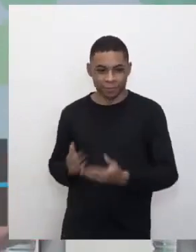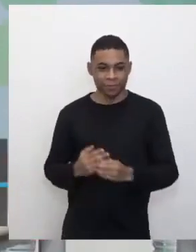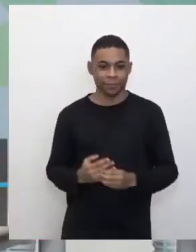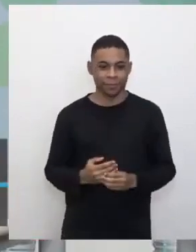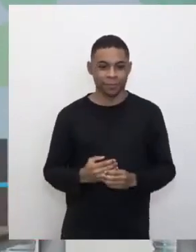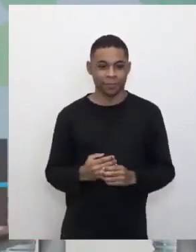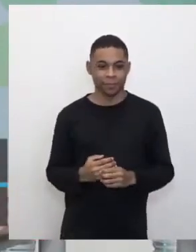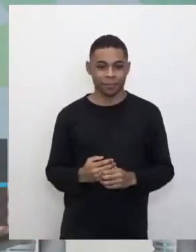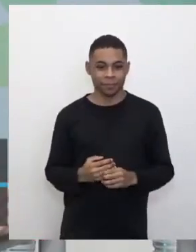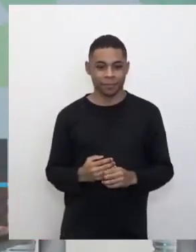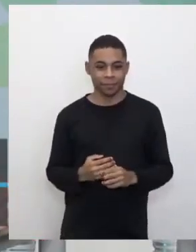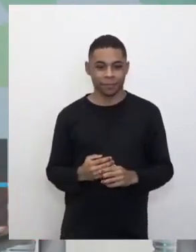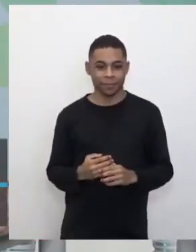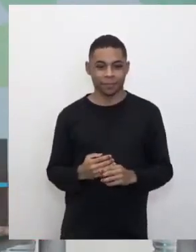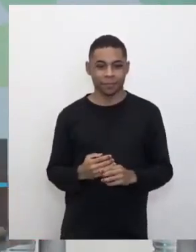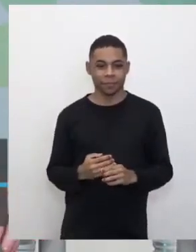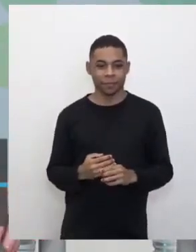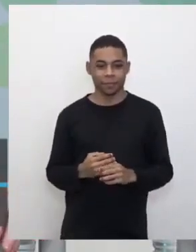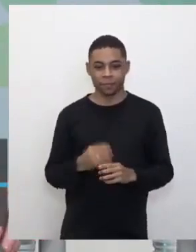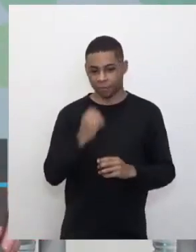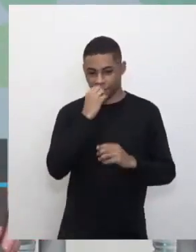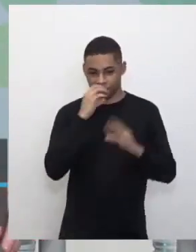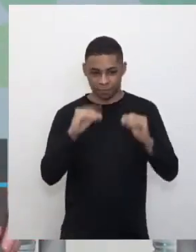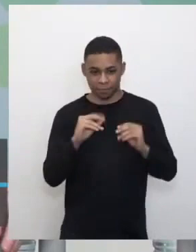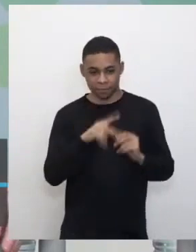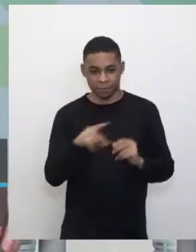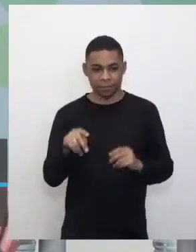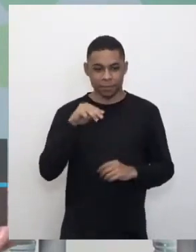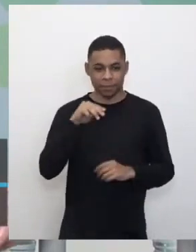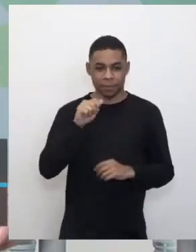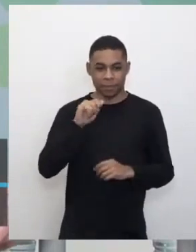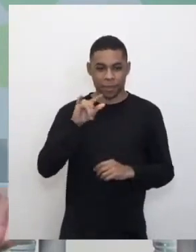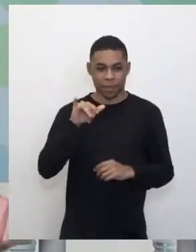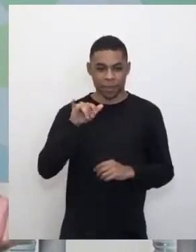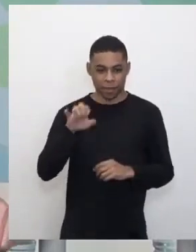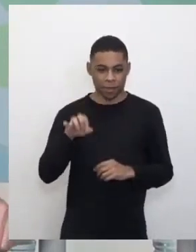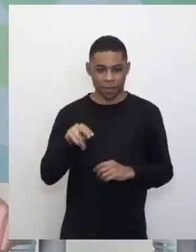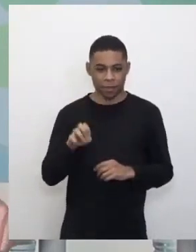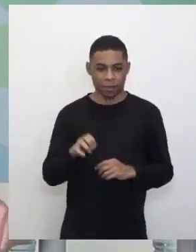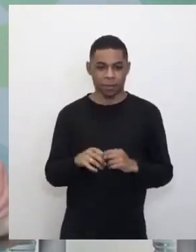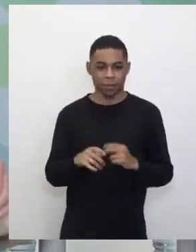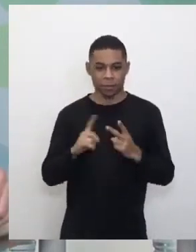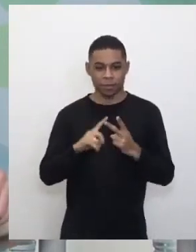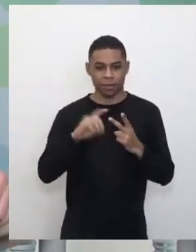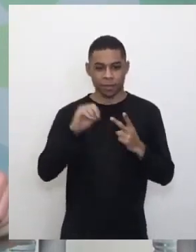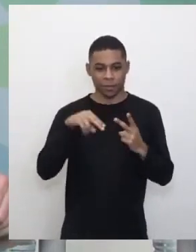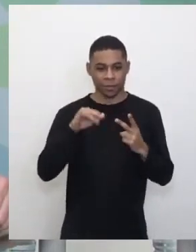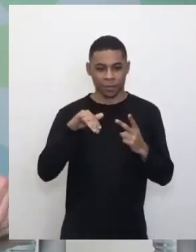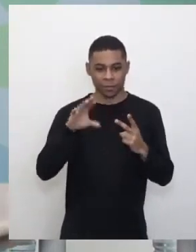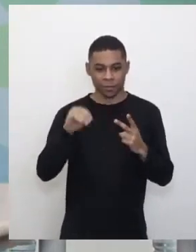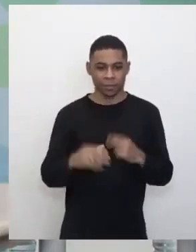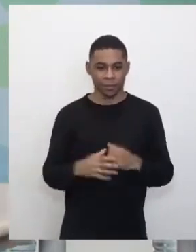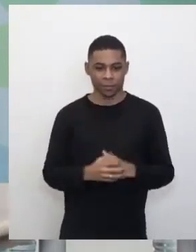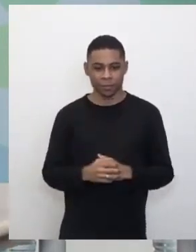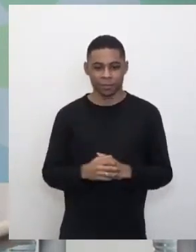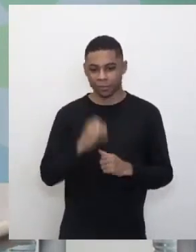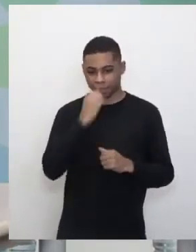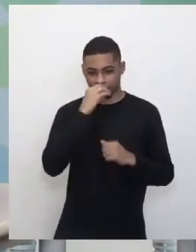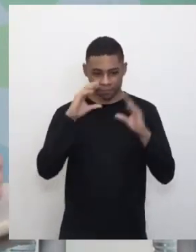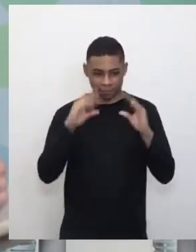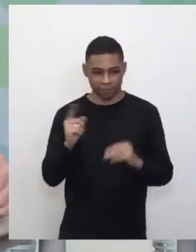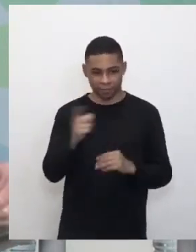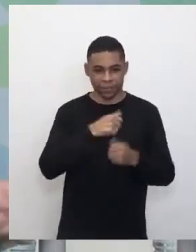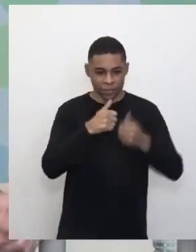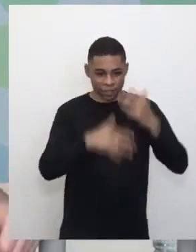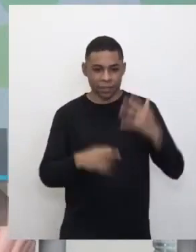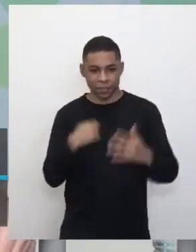E eu consigo escrever aqui no chat, boa noite aqui, do professora Marilene, do Inicio. Então, boa noite, o que vocês farem no chat, eu